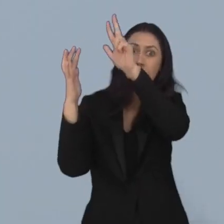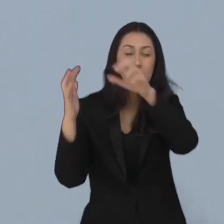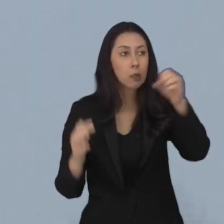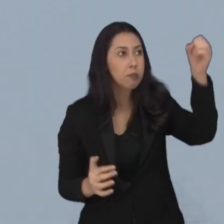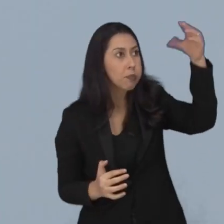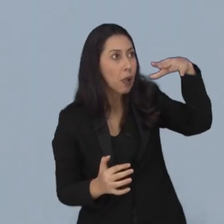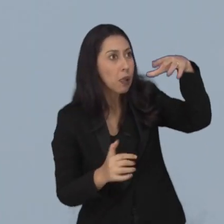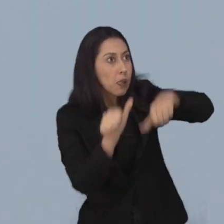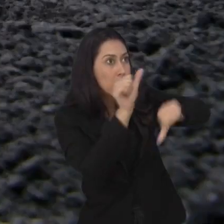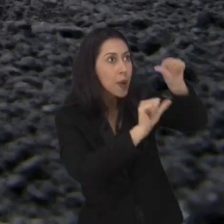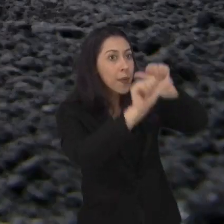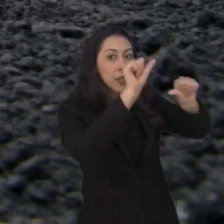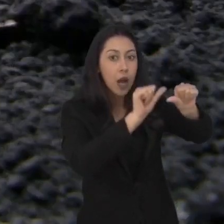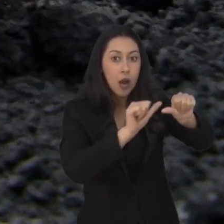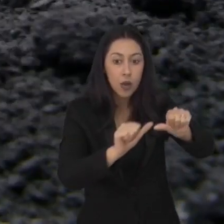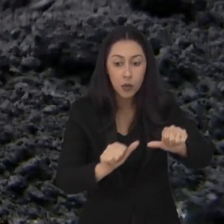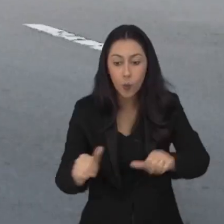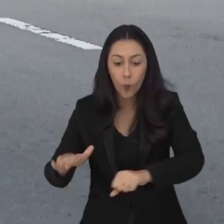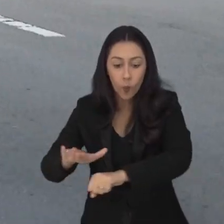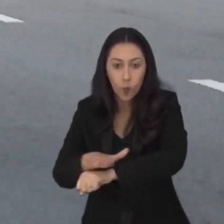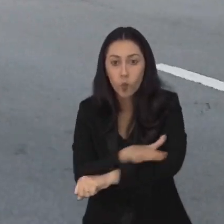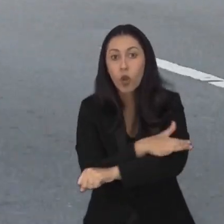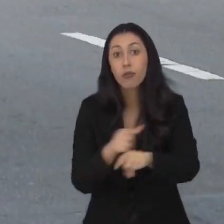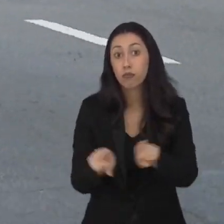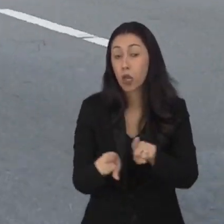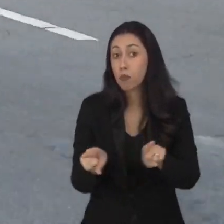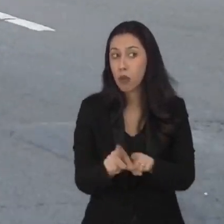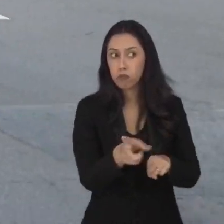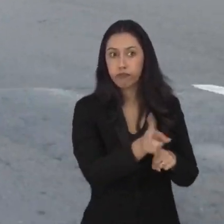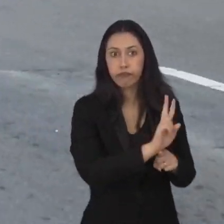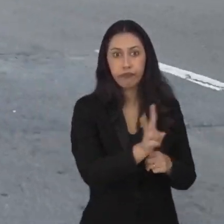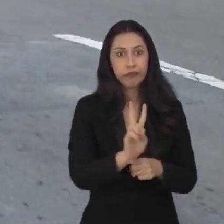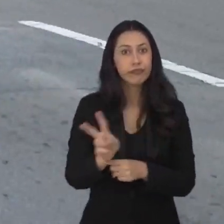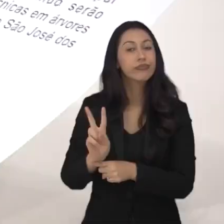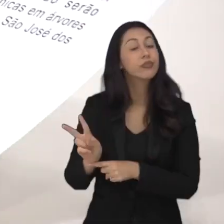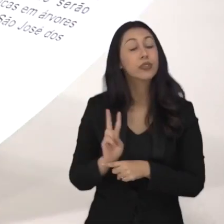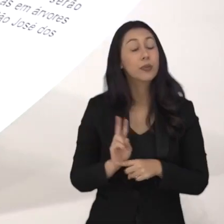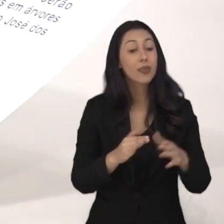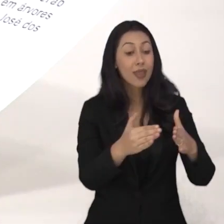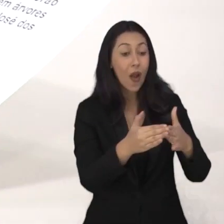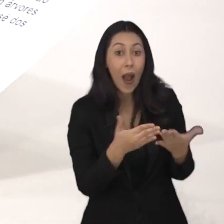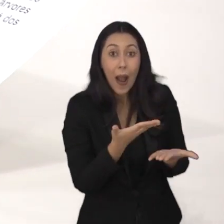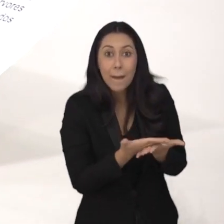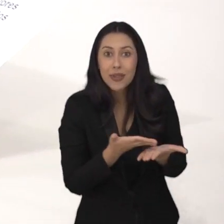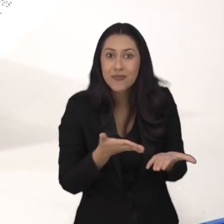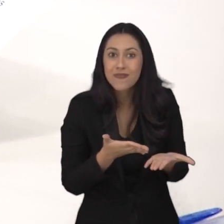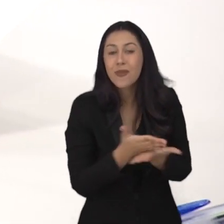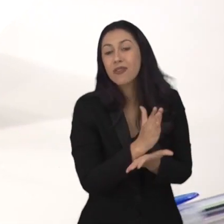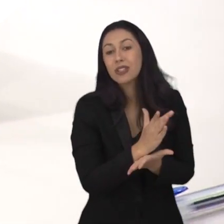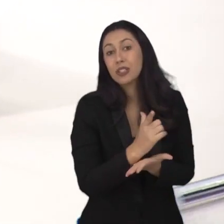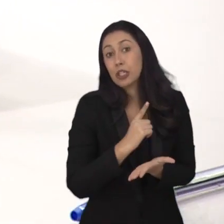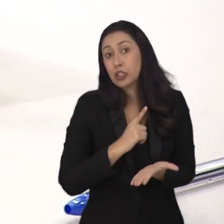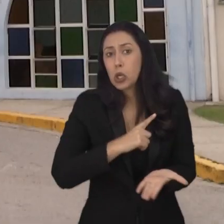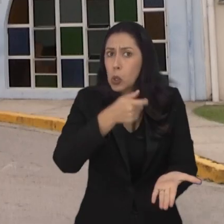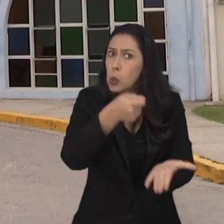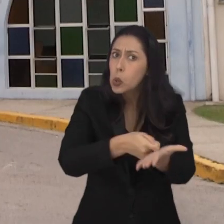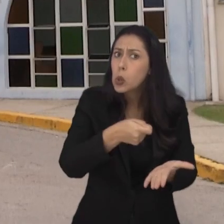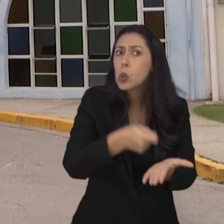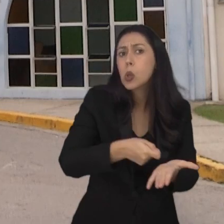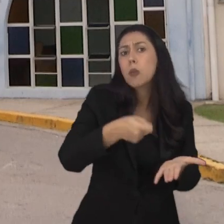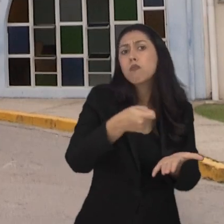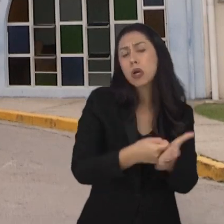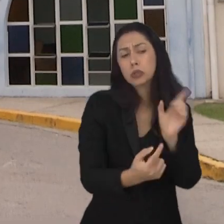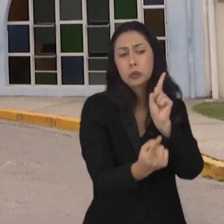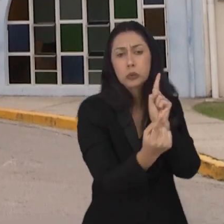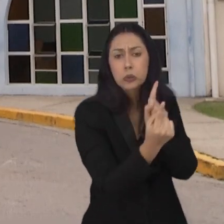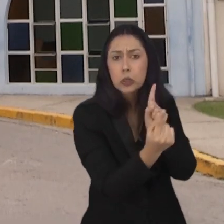árvores, troca de lâmpadas, tapa-buraco e ronda policial em alguns bairros. Entre os requerimentos aprovados, também estavam cobranças